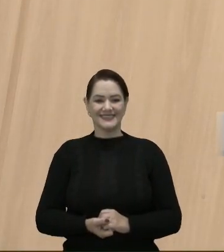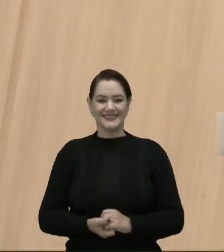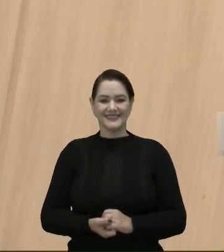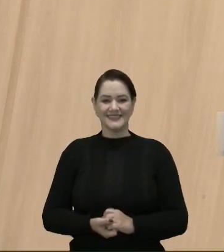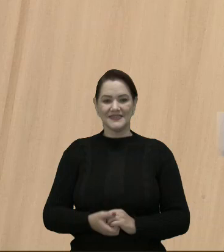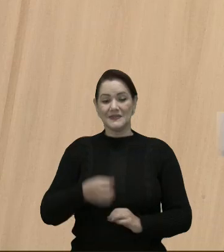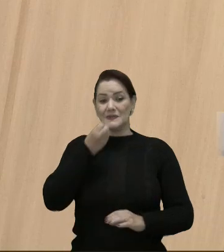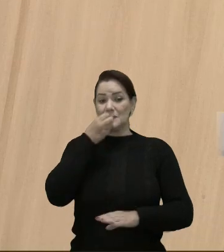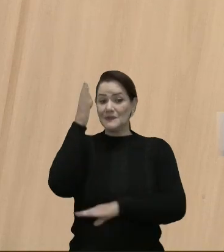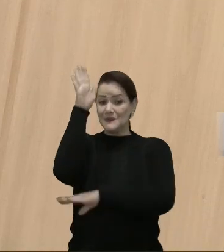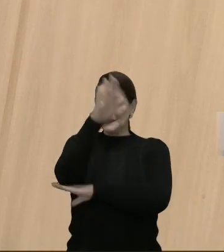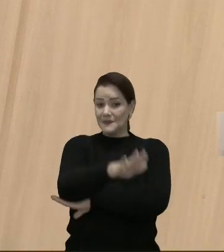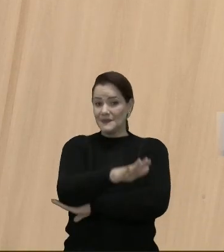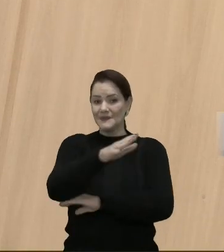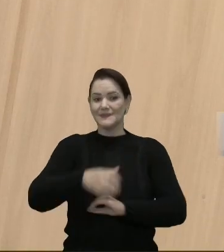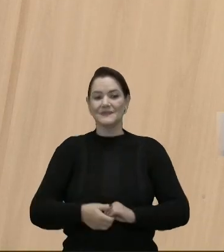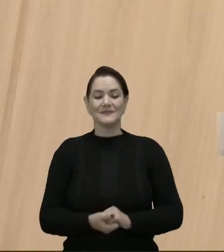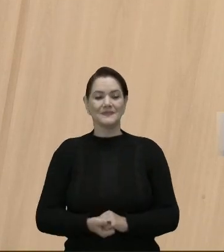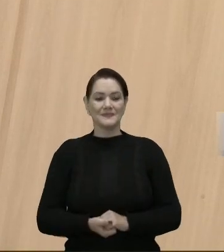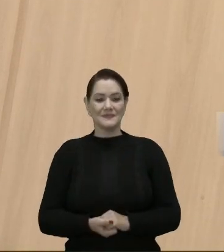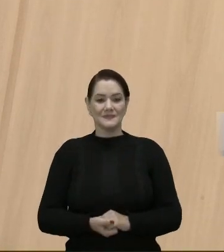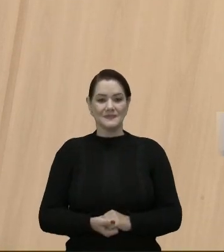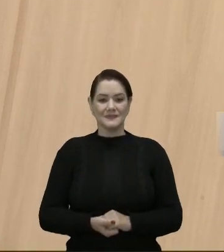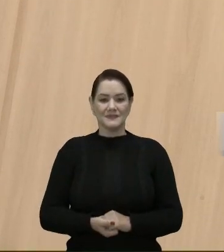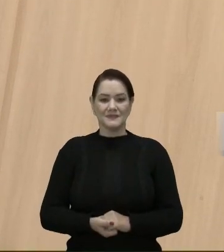Boa tarde.